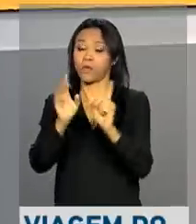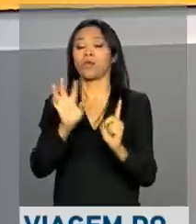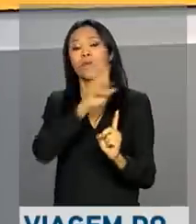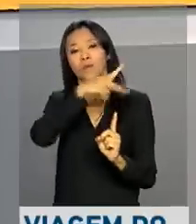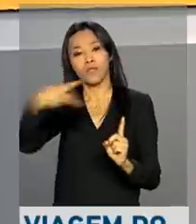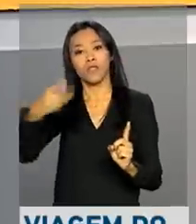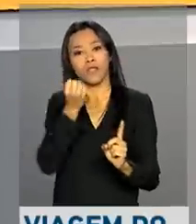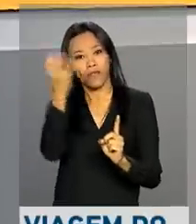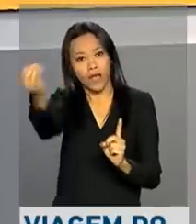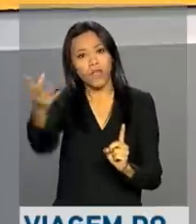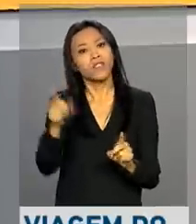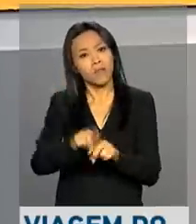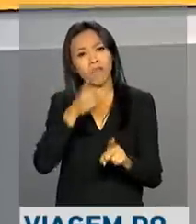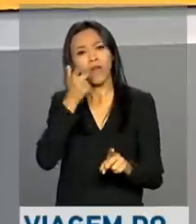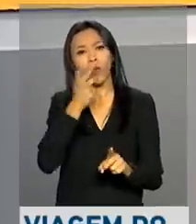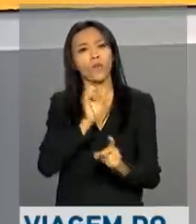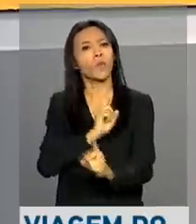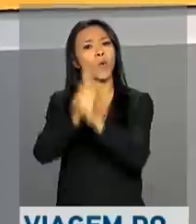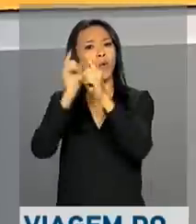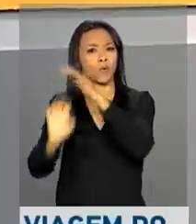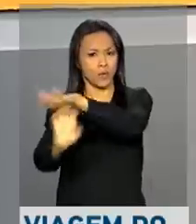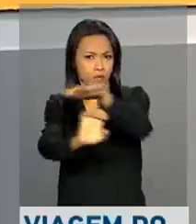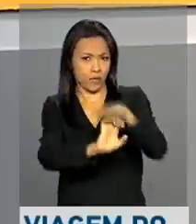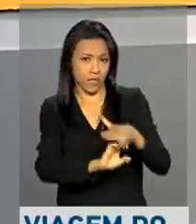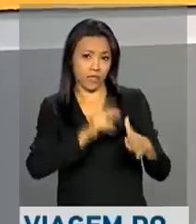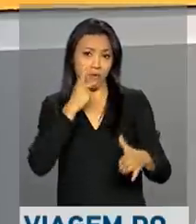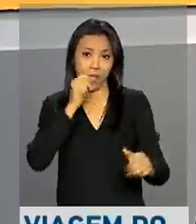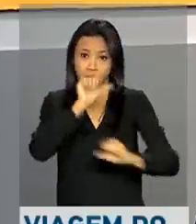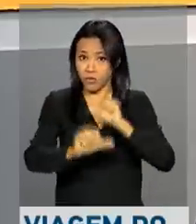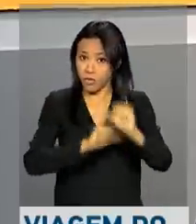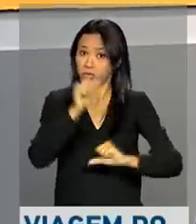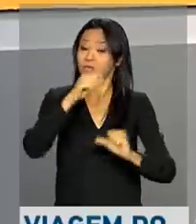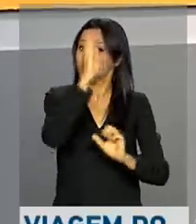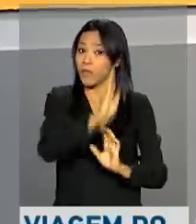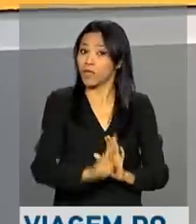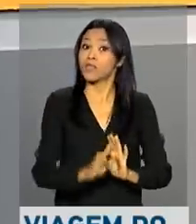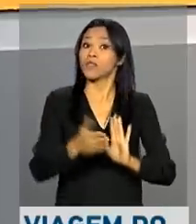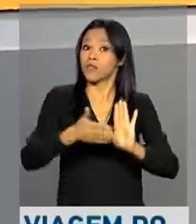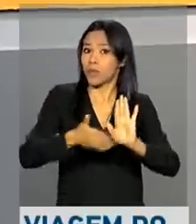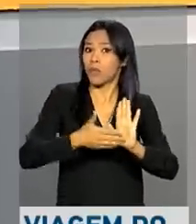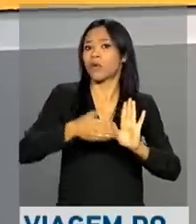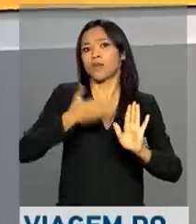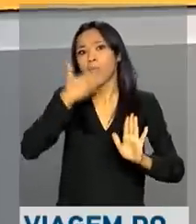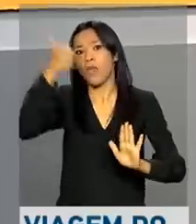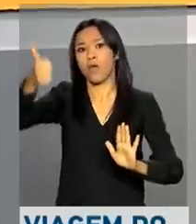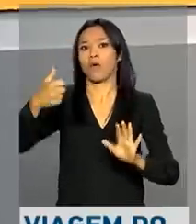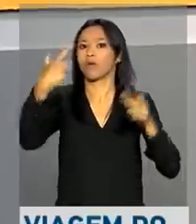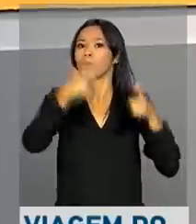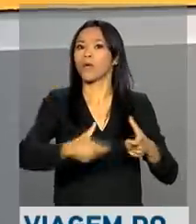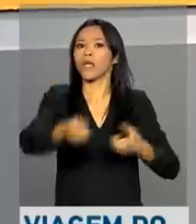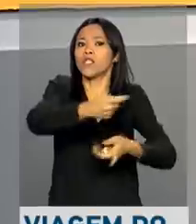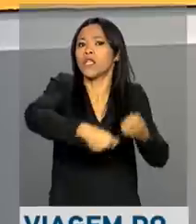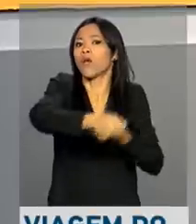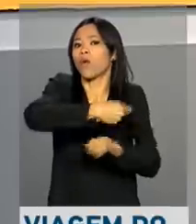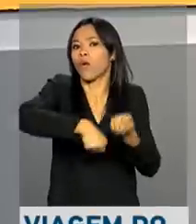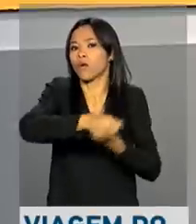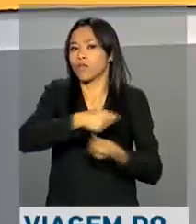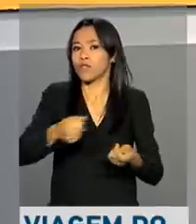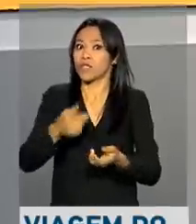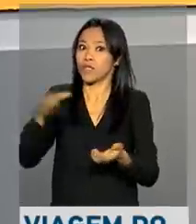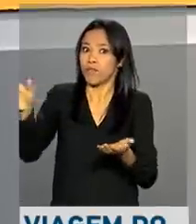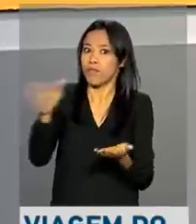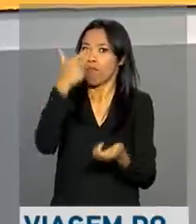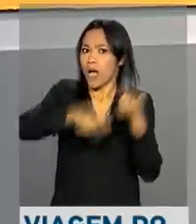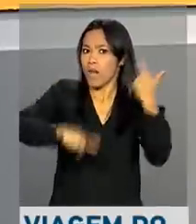sobre o encontro com empresários. Ele disse que as reformas no Brasil melhoram o ambiente de negócios e favorecem a chegada